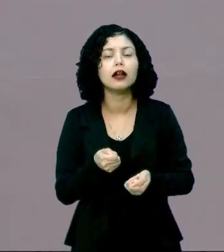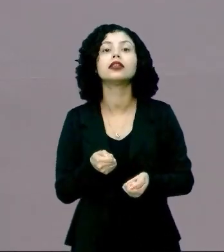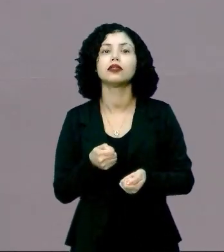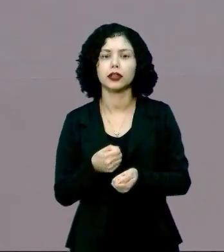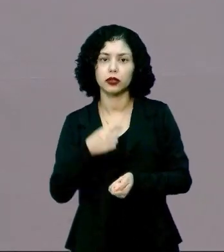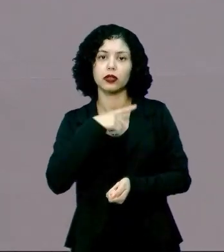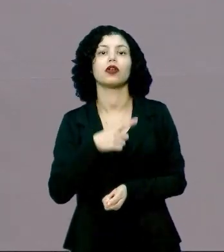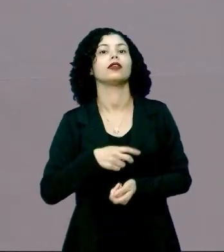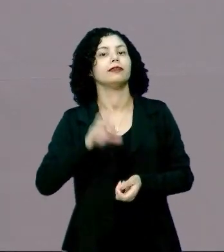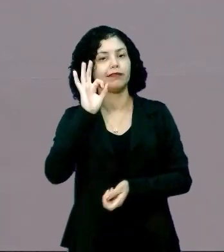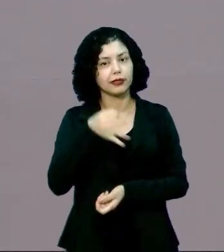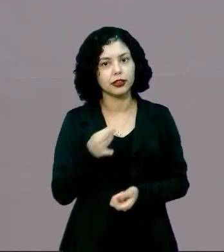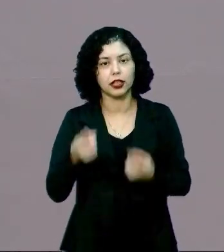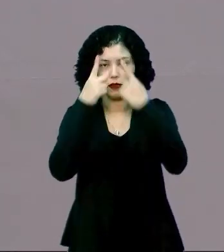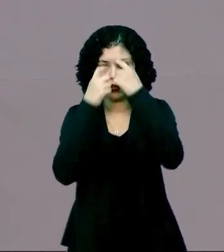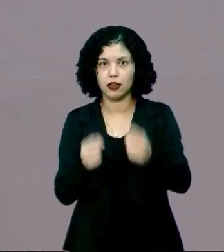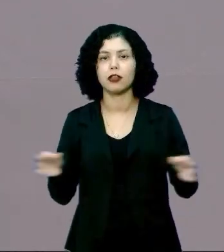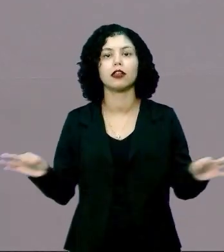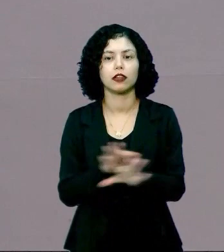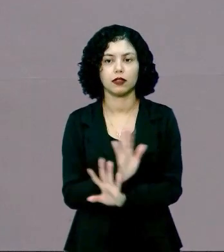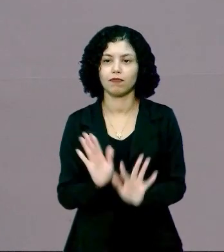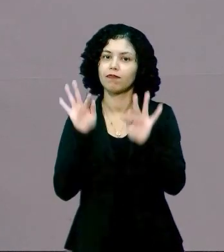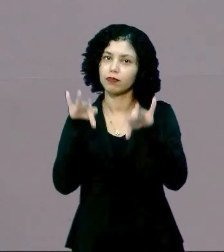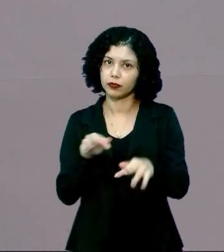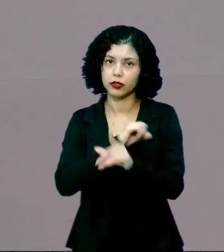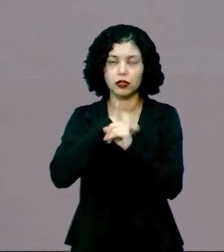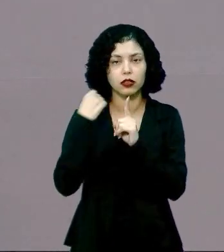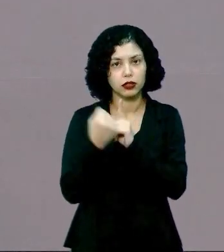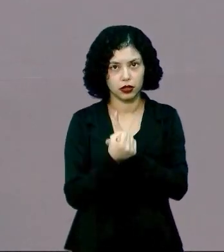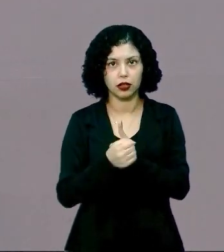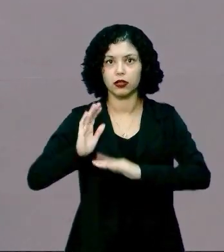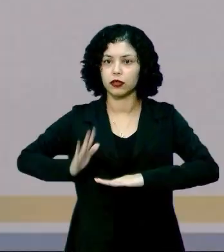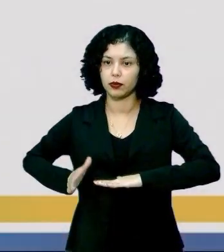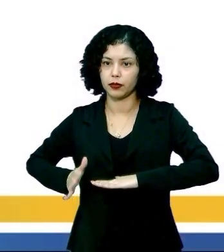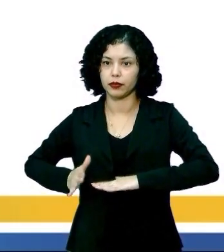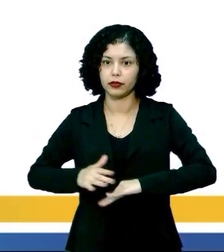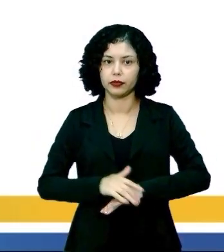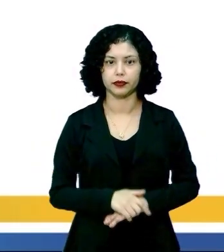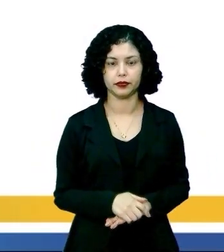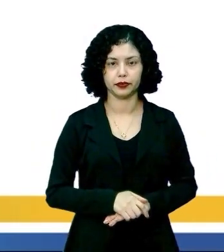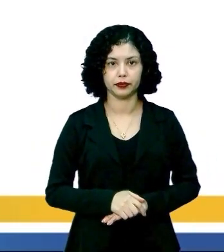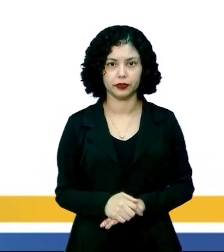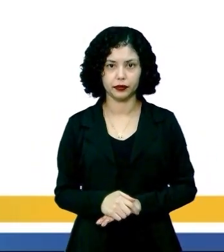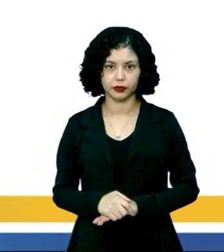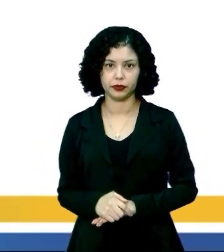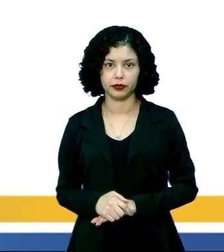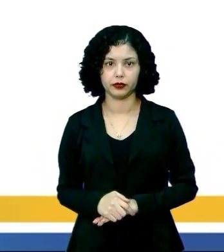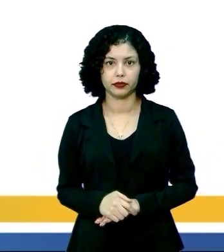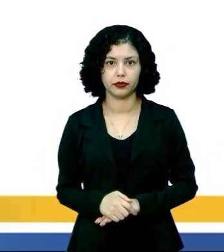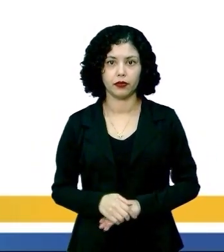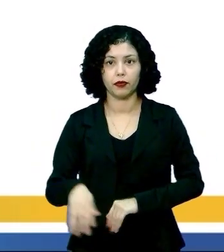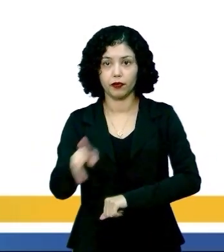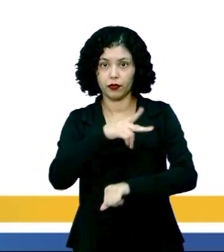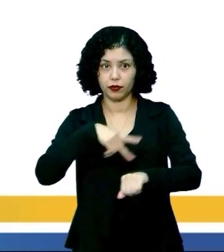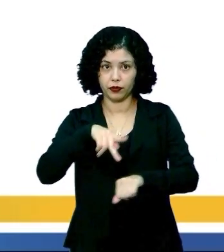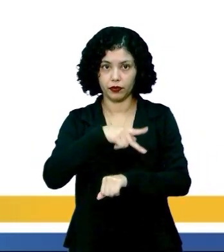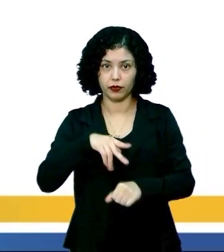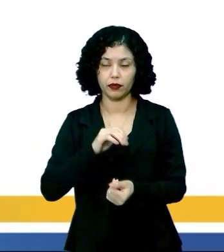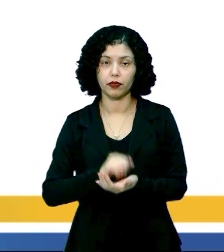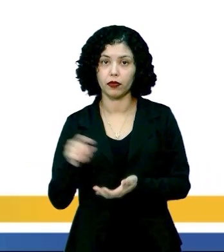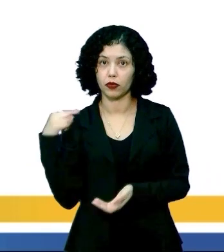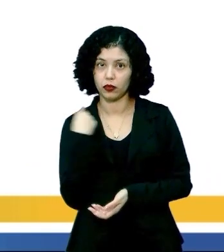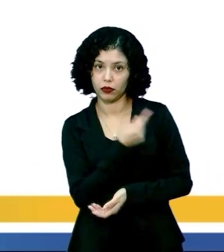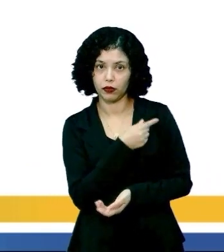certeza essa violência já teria diminuído na sociedade contemporânea. Continuando. No país, e o país